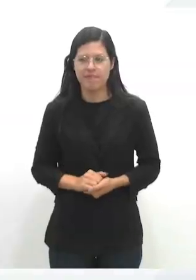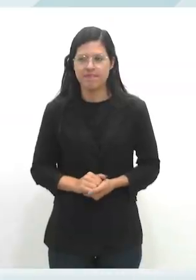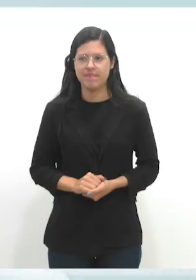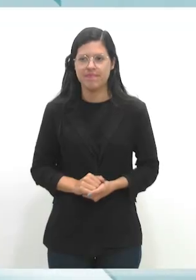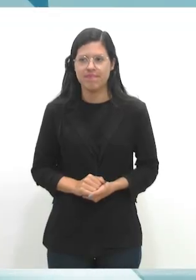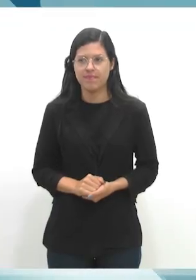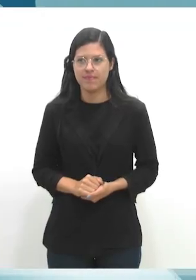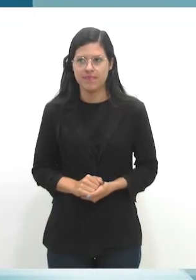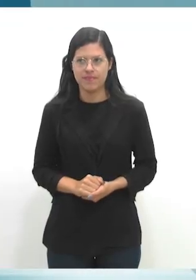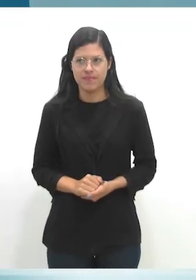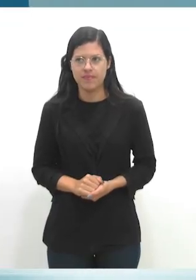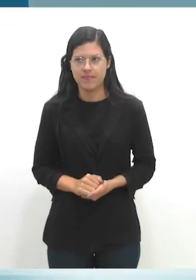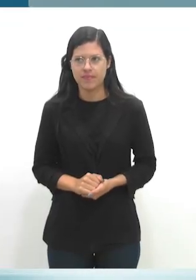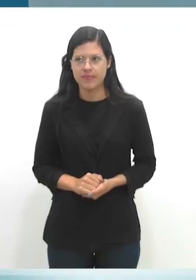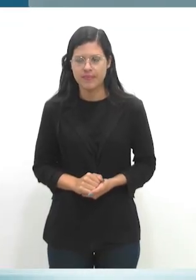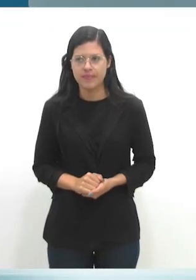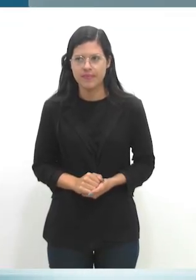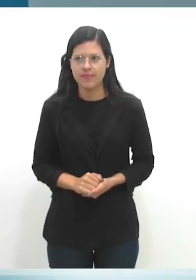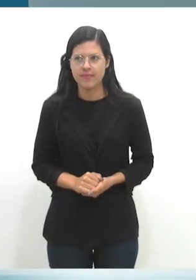lendo.